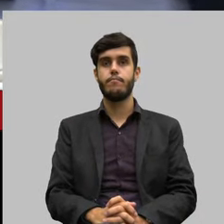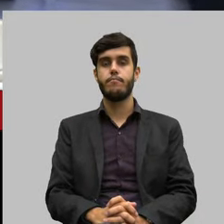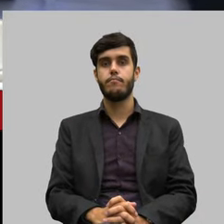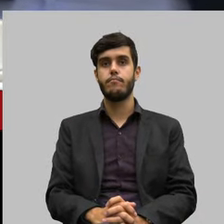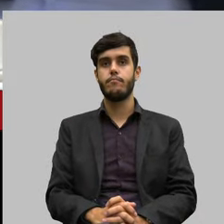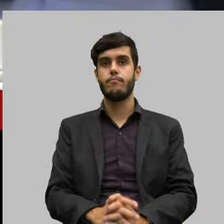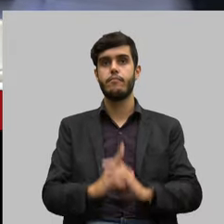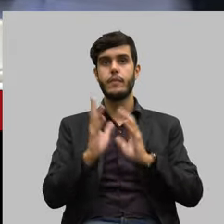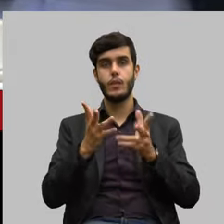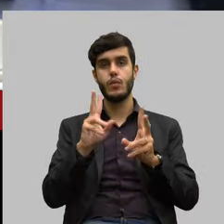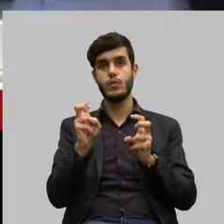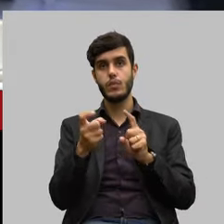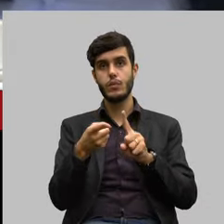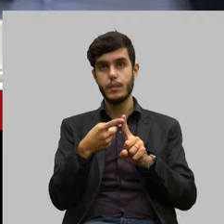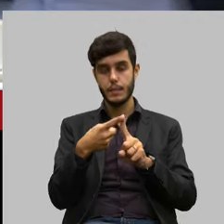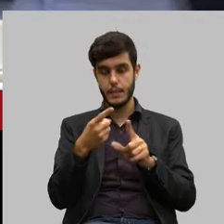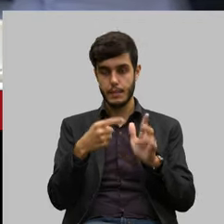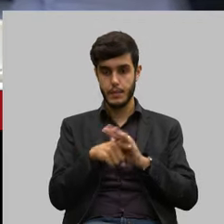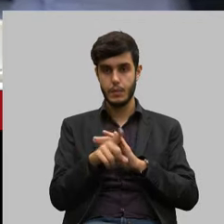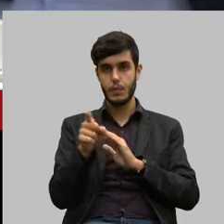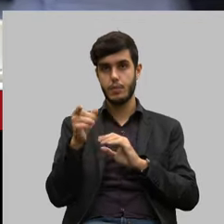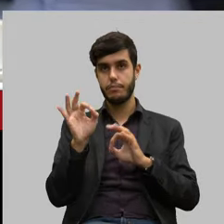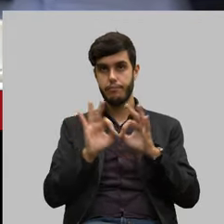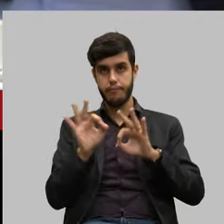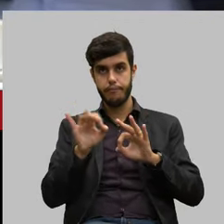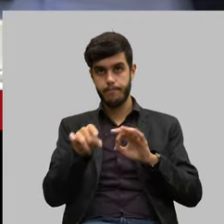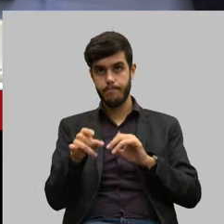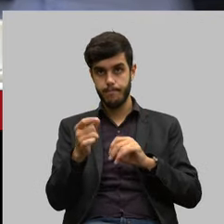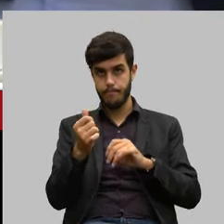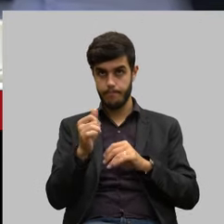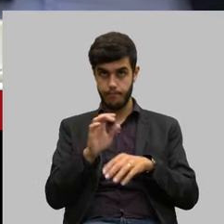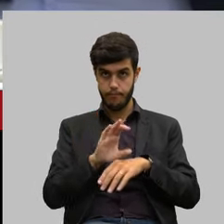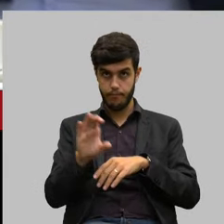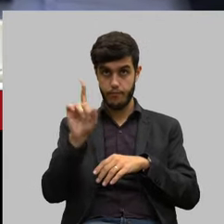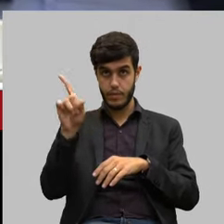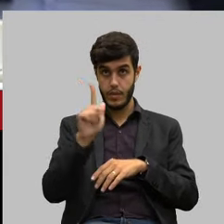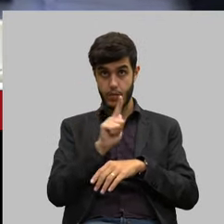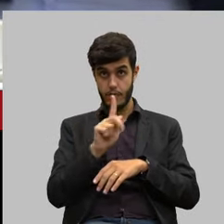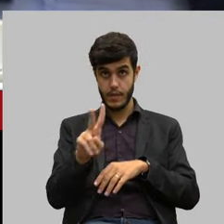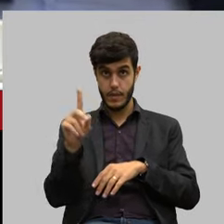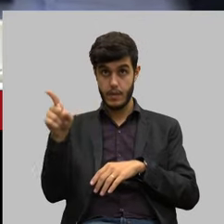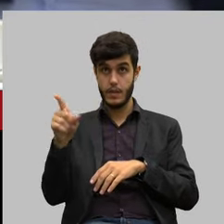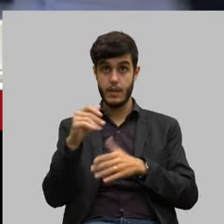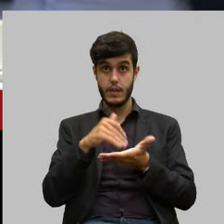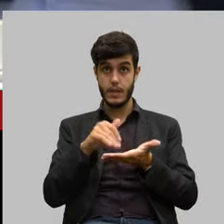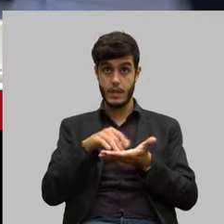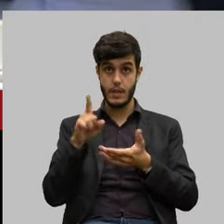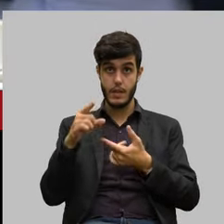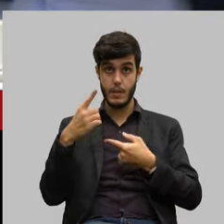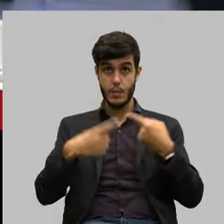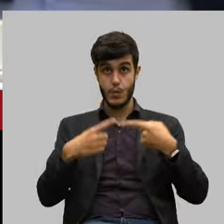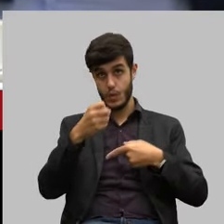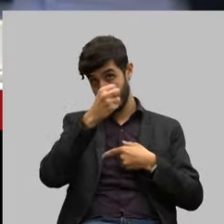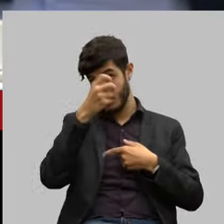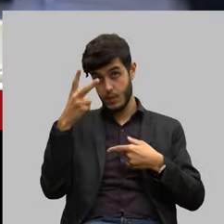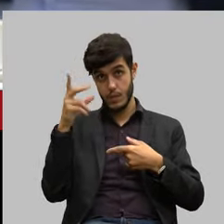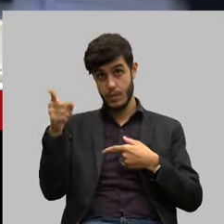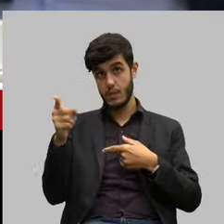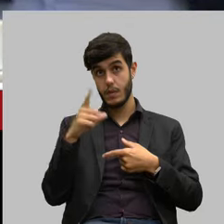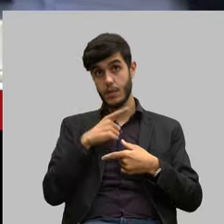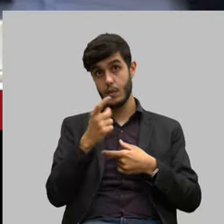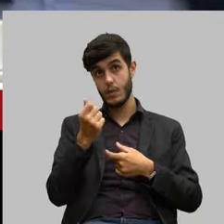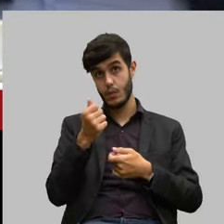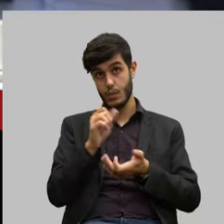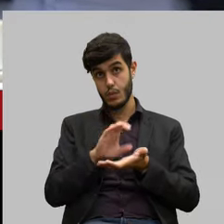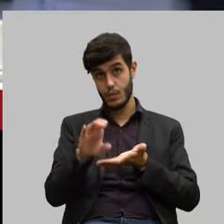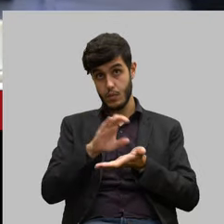né A questão do reajuste dado para o governador R para os secretários foi uma política pública de ree equacionar o